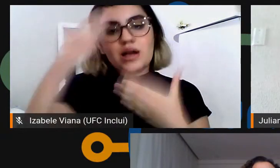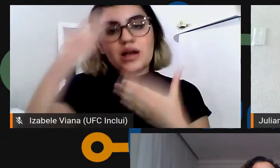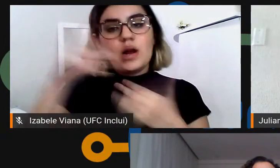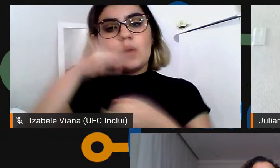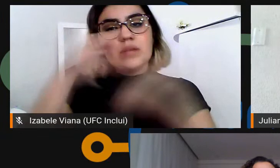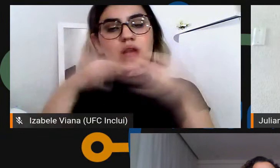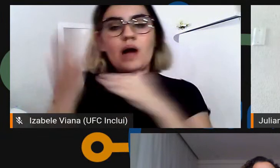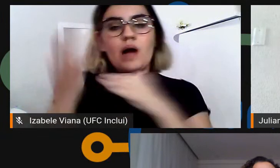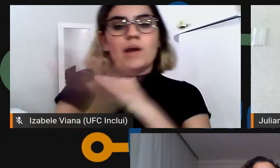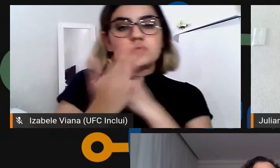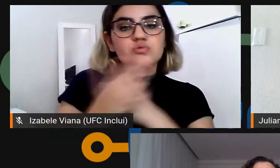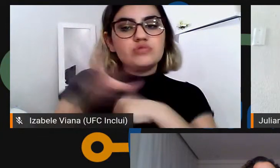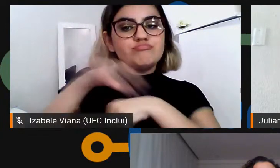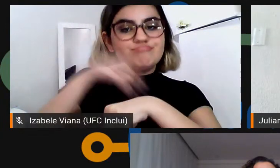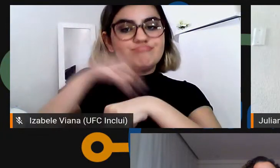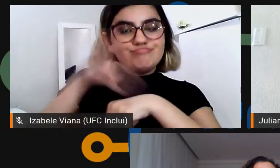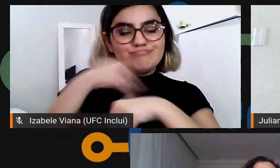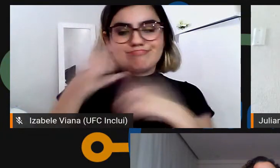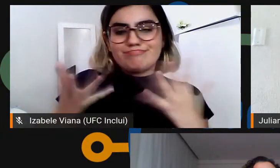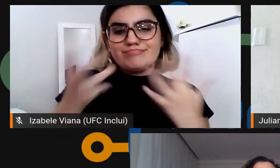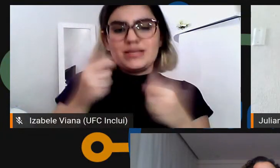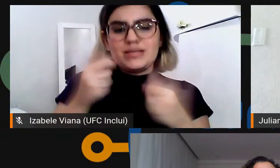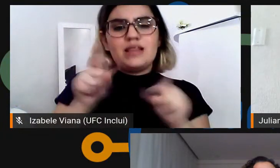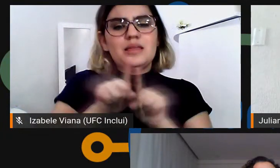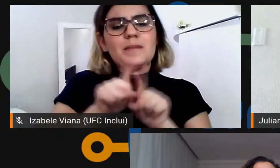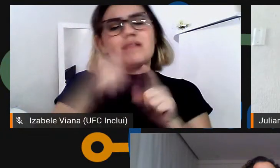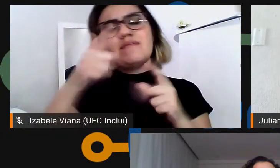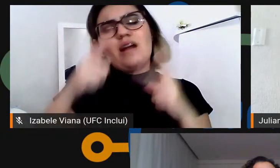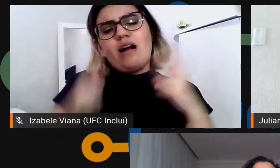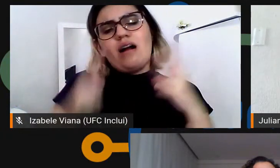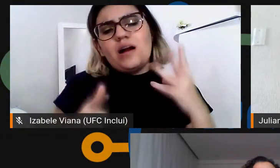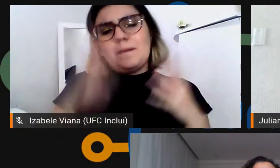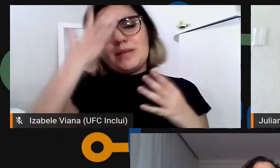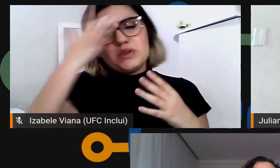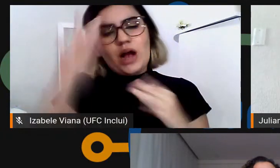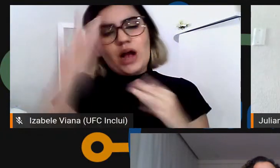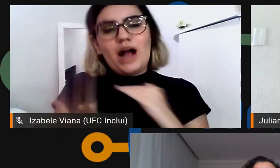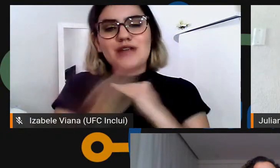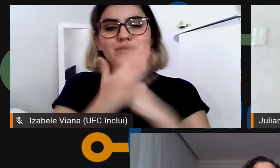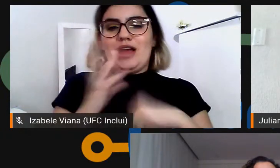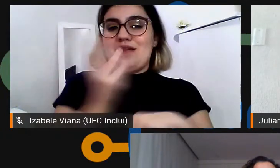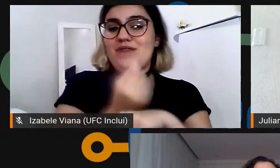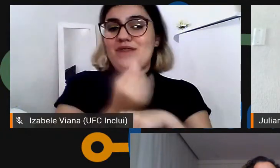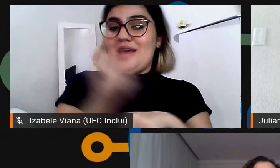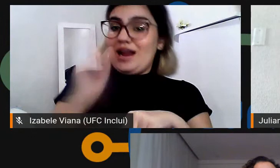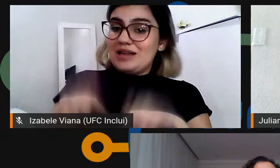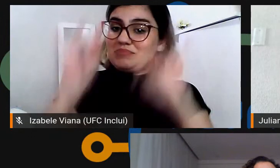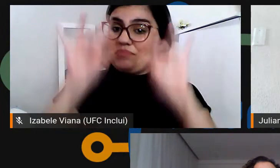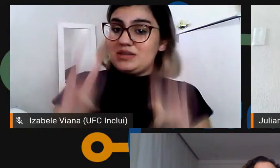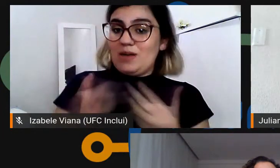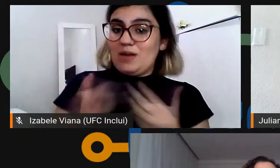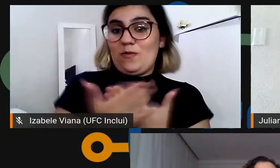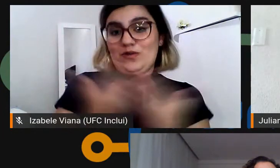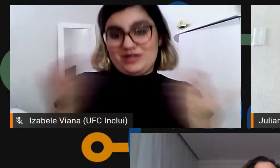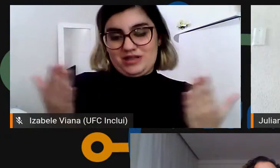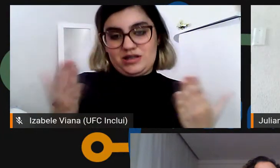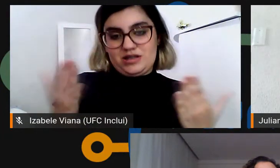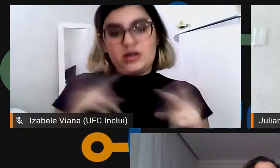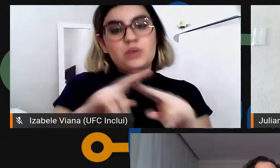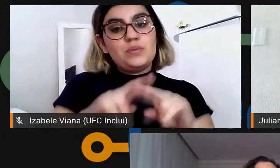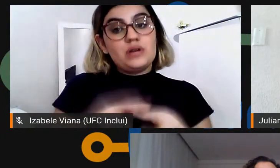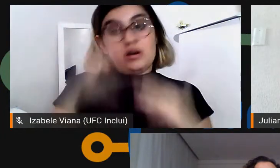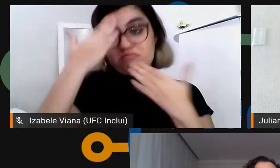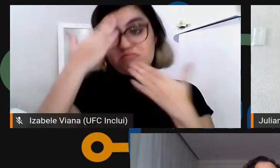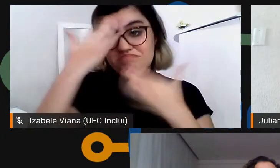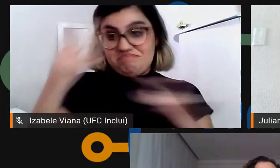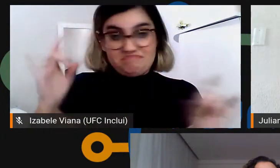tantas outras pessoas que ajudam a fazer esse evento, que é de vocês e é para vocês. Então, eu declaro encerrados os